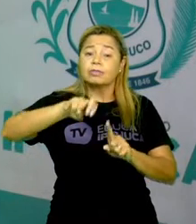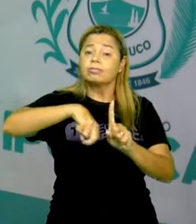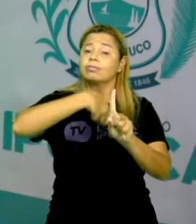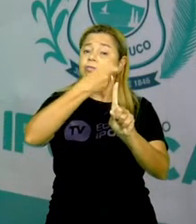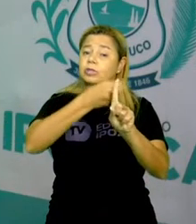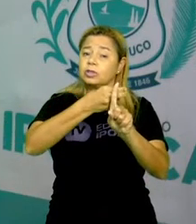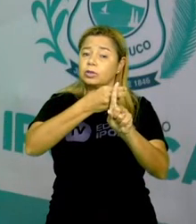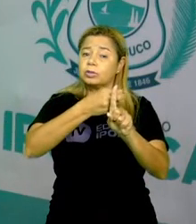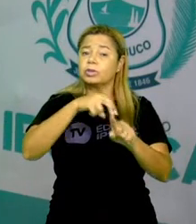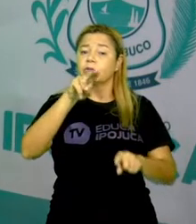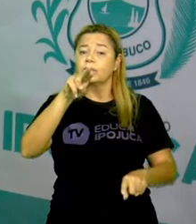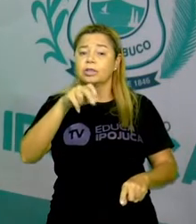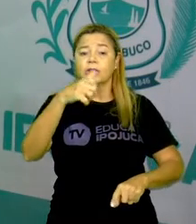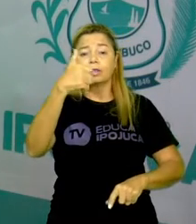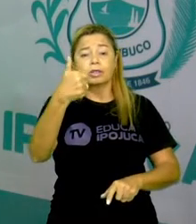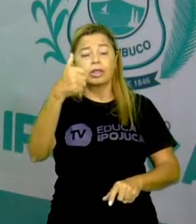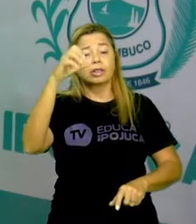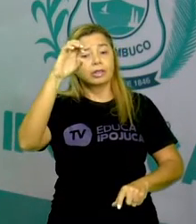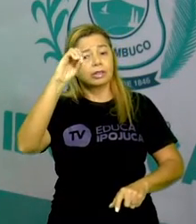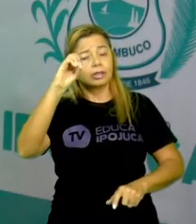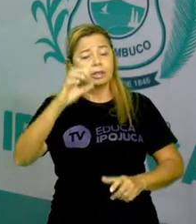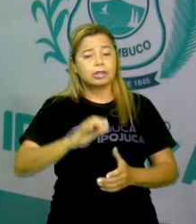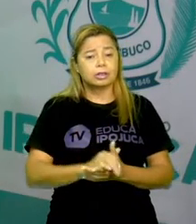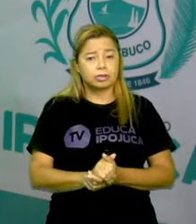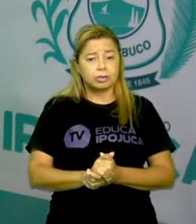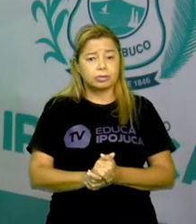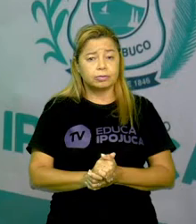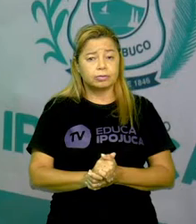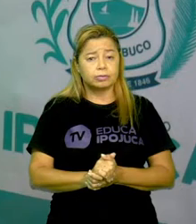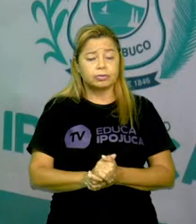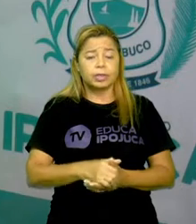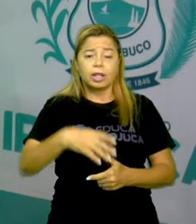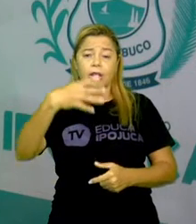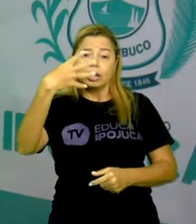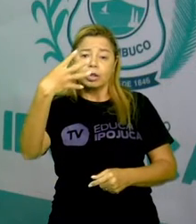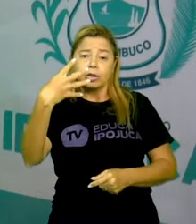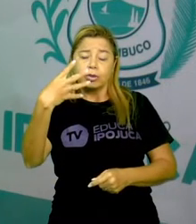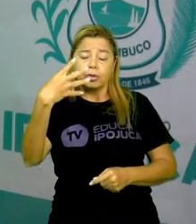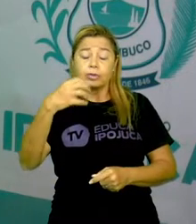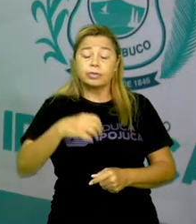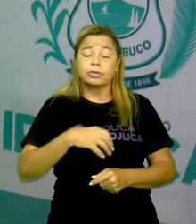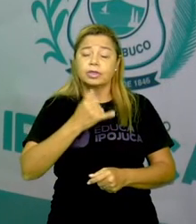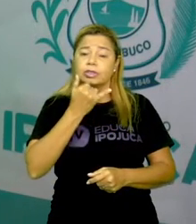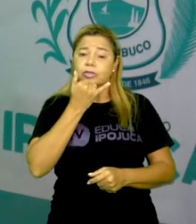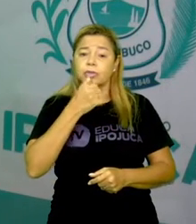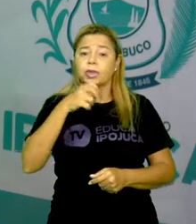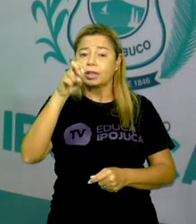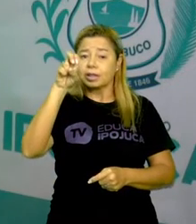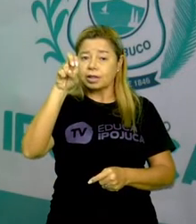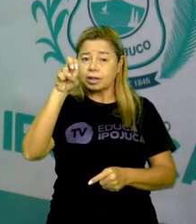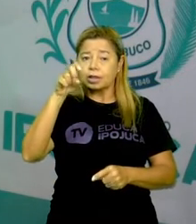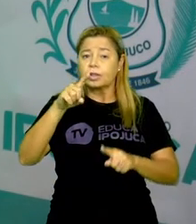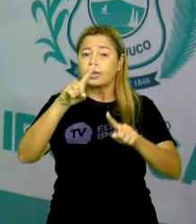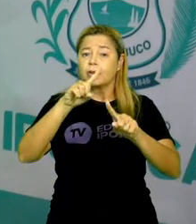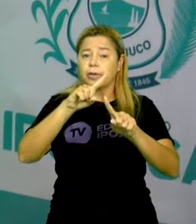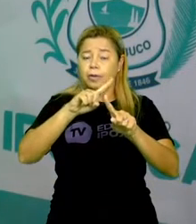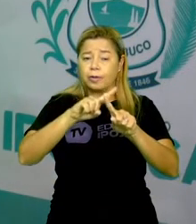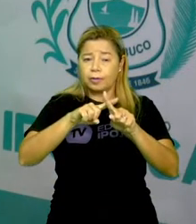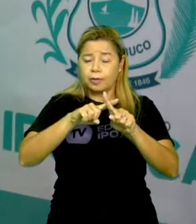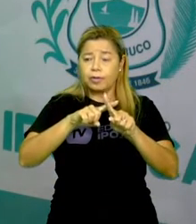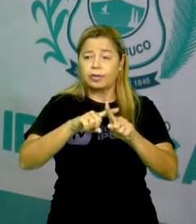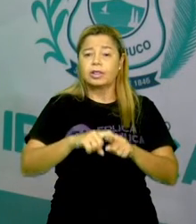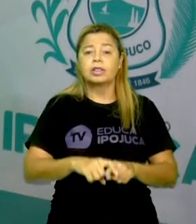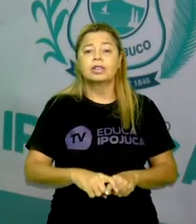10. Multiplicar por 4, 5 vezes 4, seria 10 mais 10,